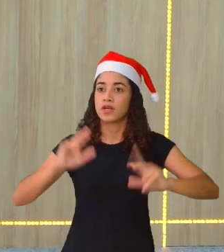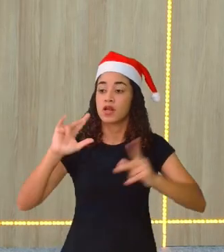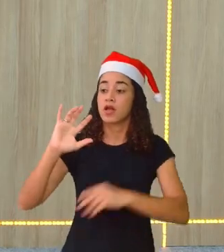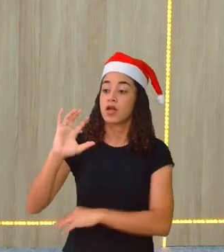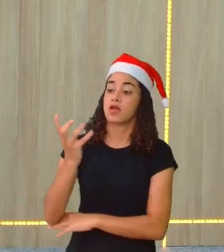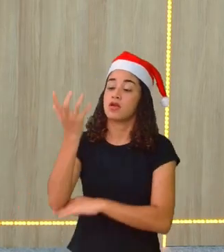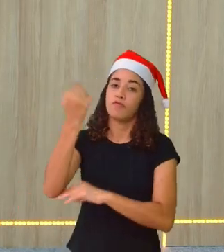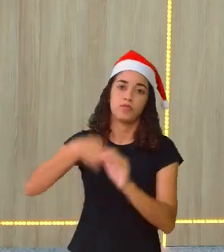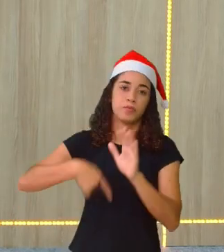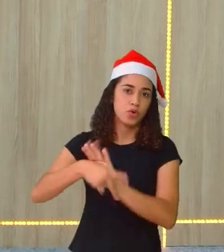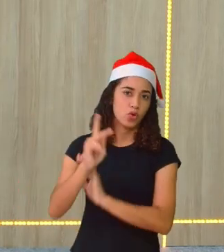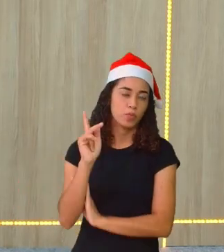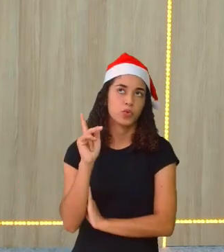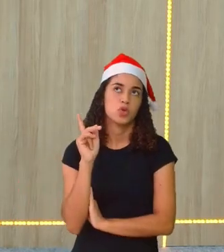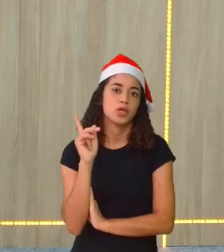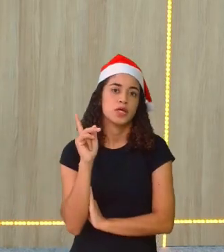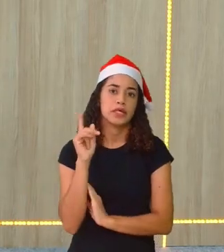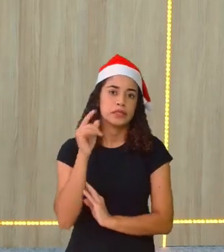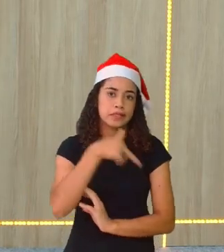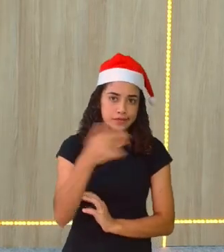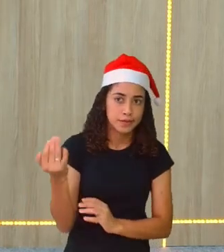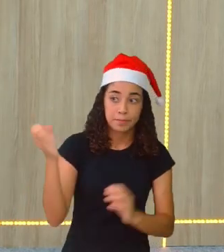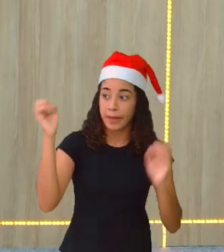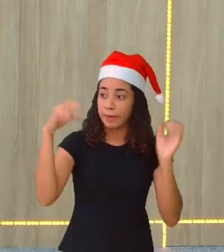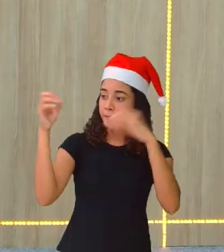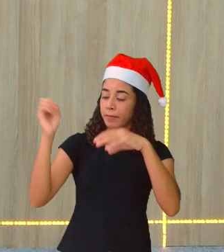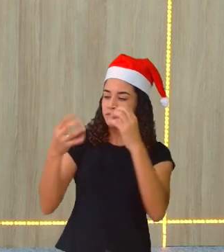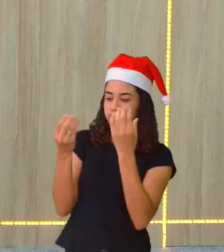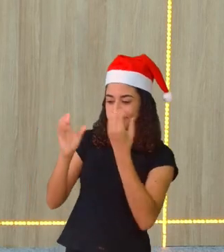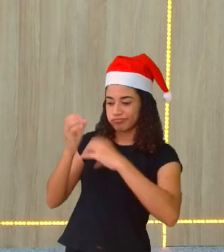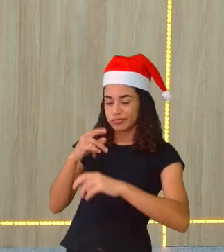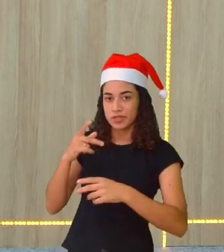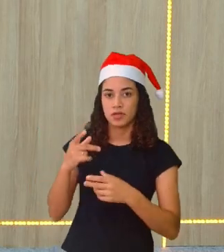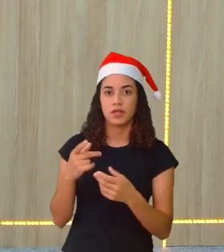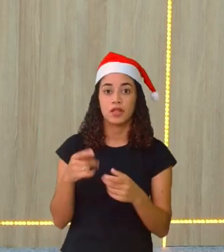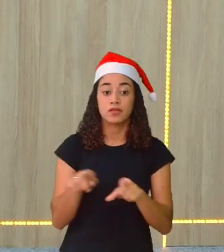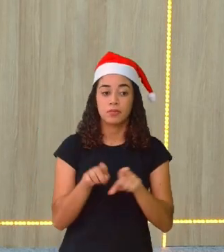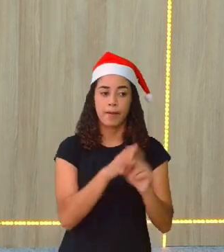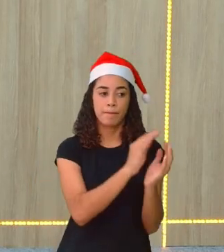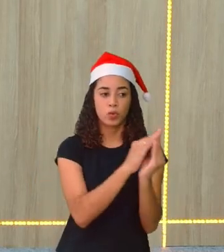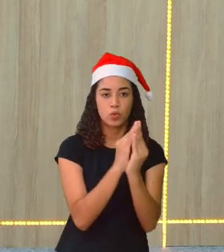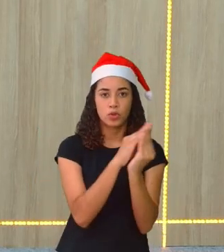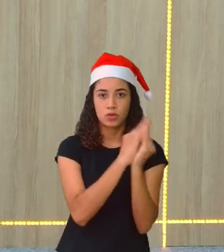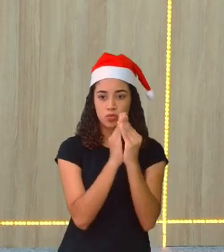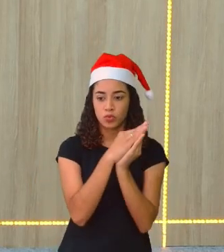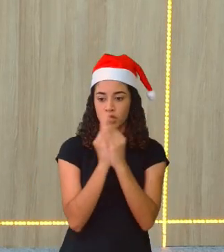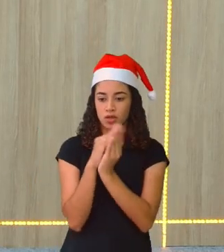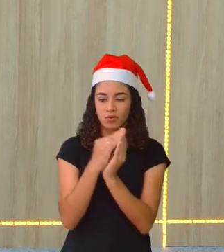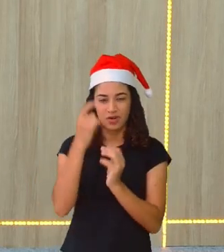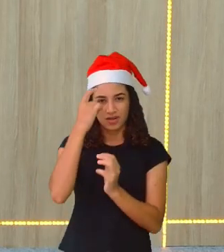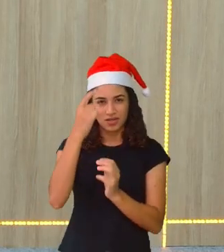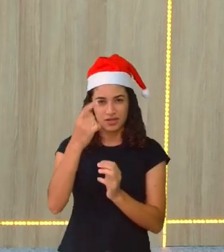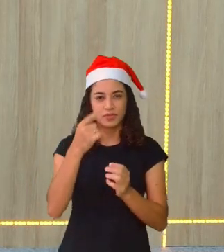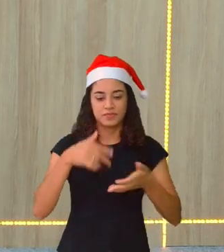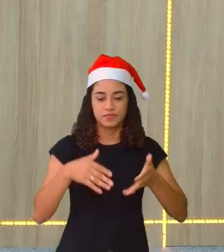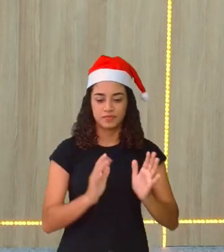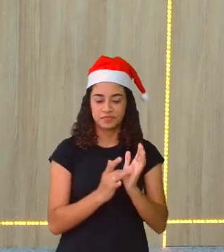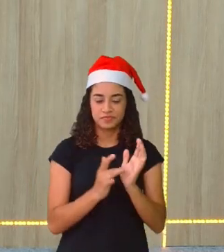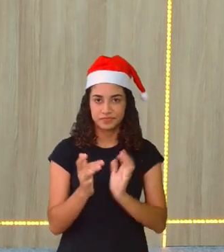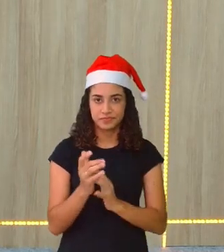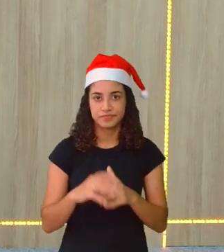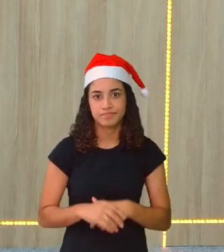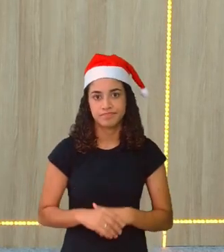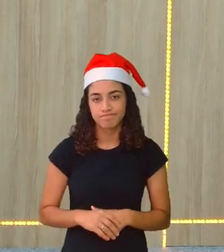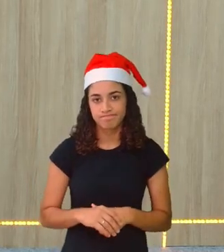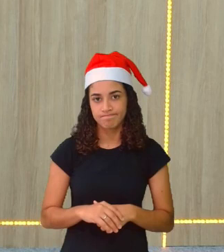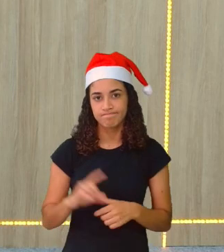de Natal, né? Os pisca-pisca, as guirlandas, os presépios que lembram ali o nascimento do menino Jesus. Nesse